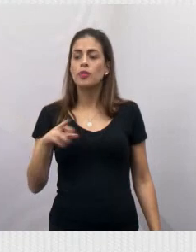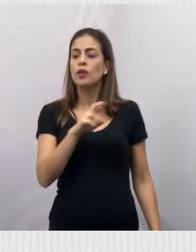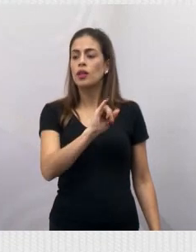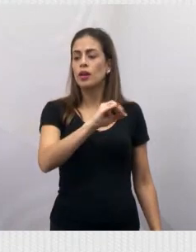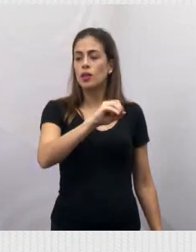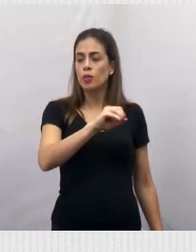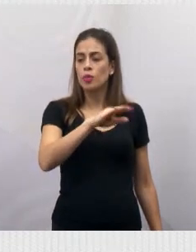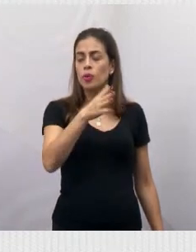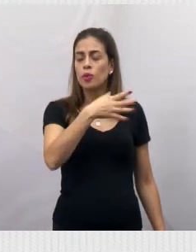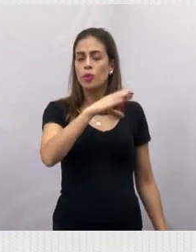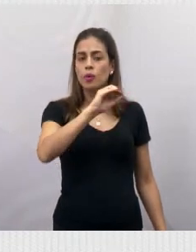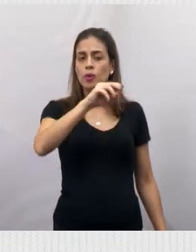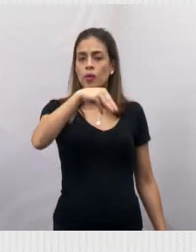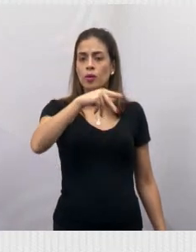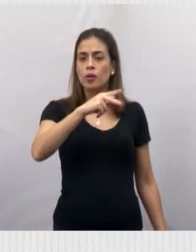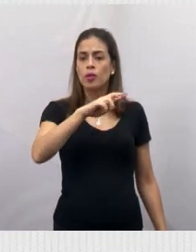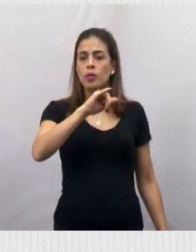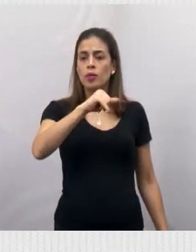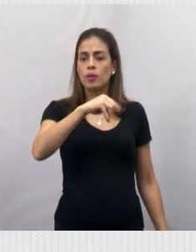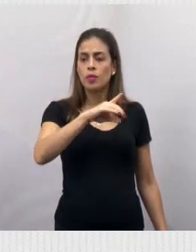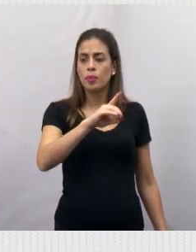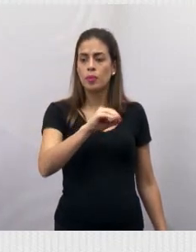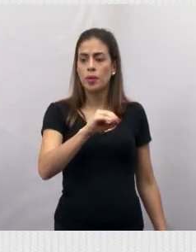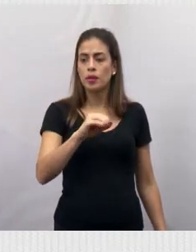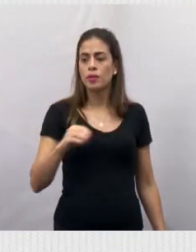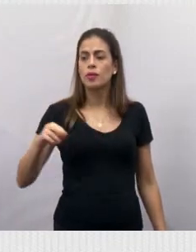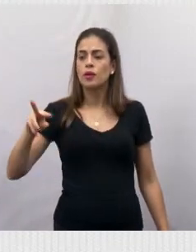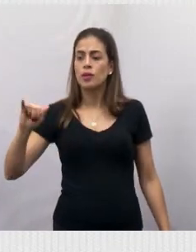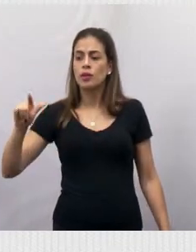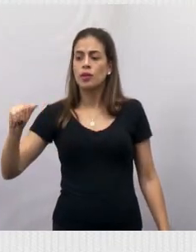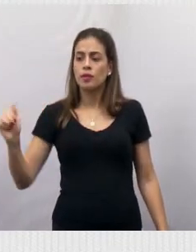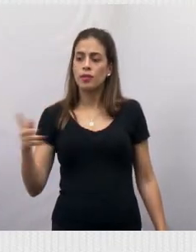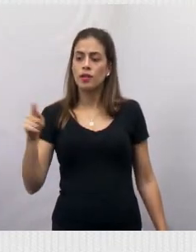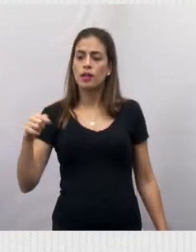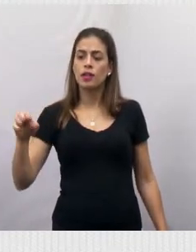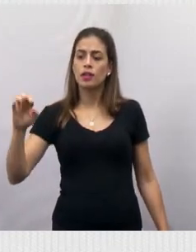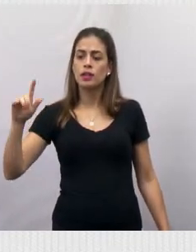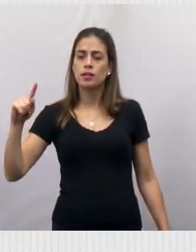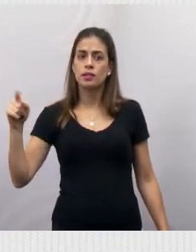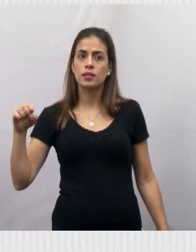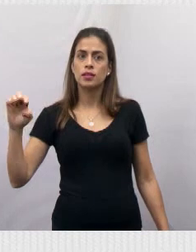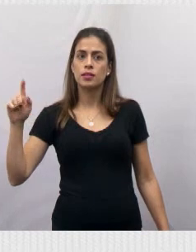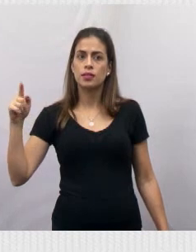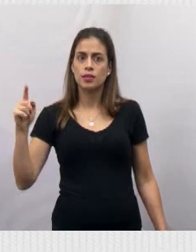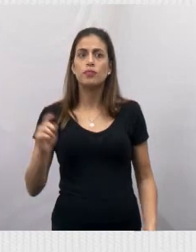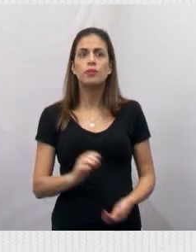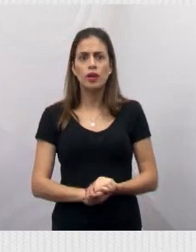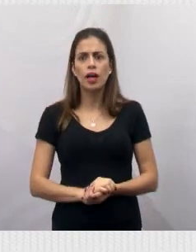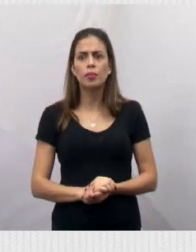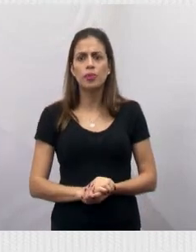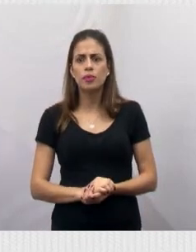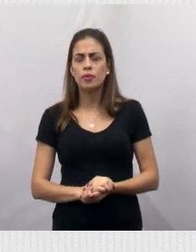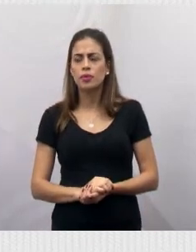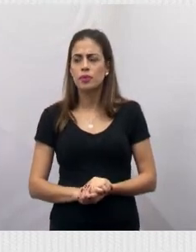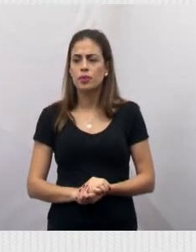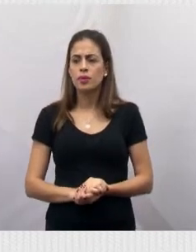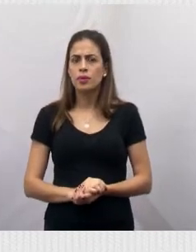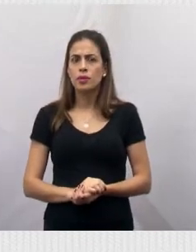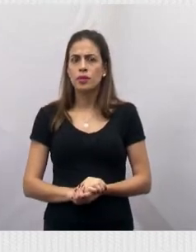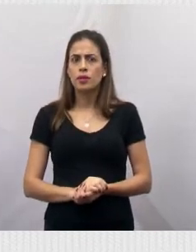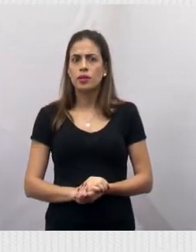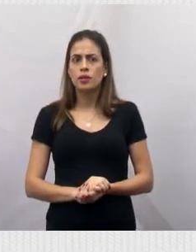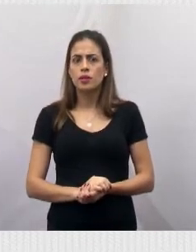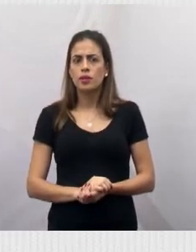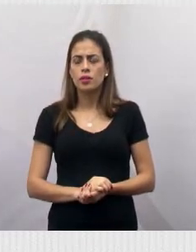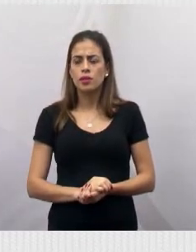nosso gabinete e nós estivemos nesses lugares fazendo as visitas, fazendo as vistorias. Inclusive, nós estivemos na UBS